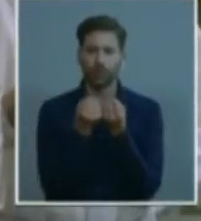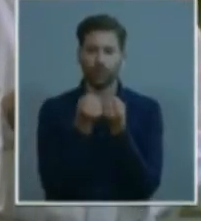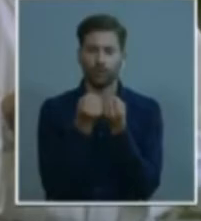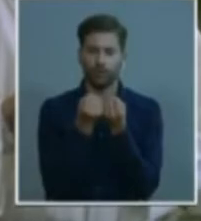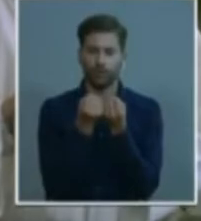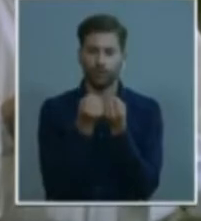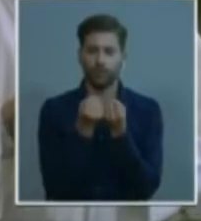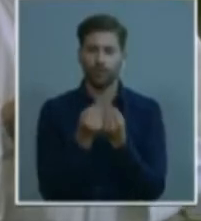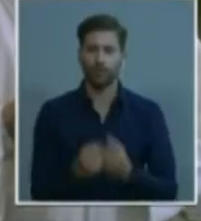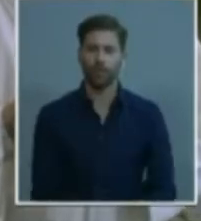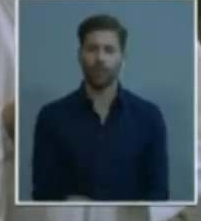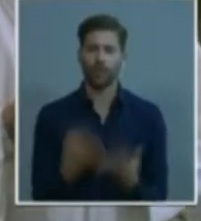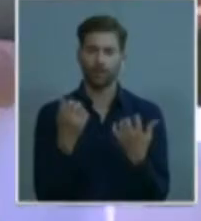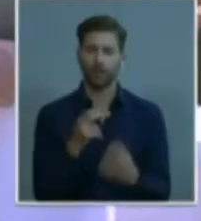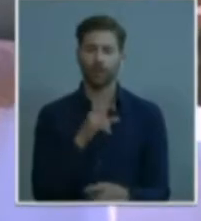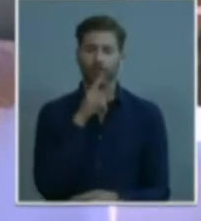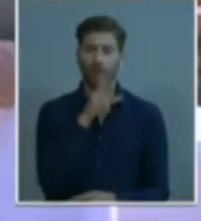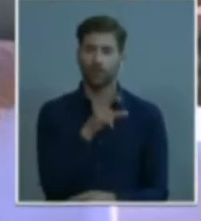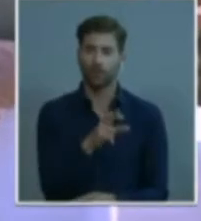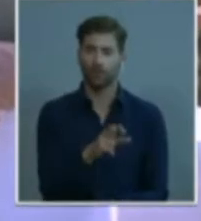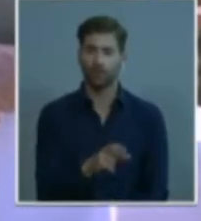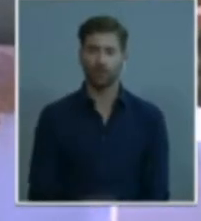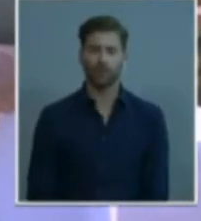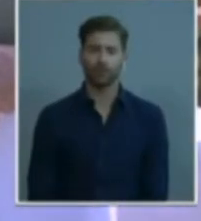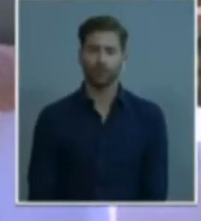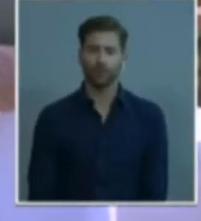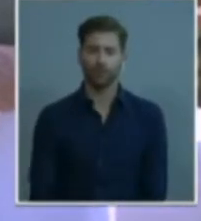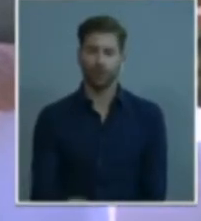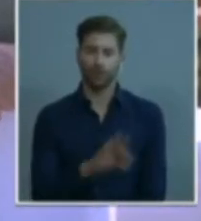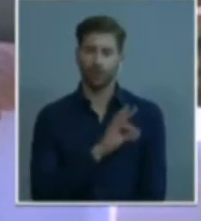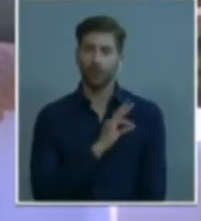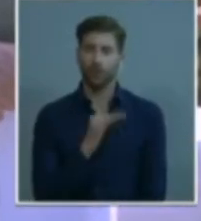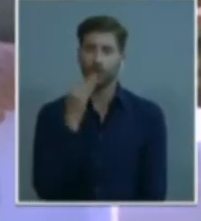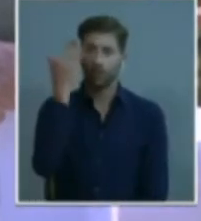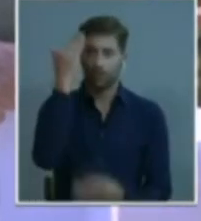salvação. Glória a vós,